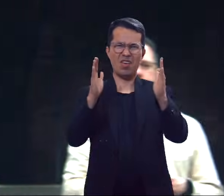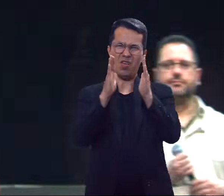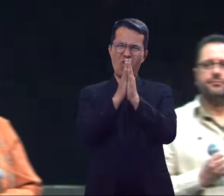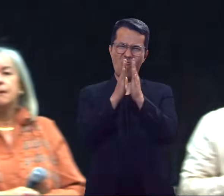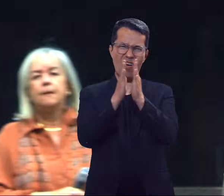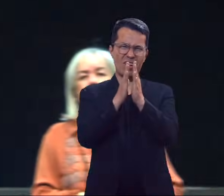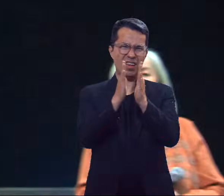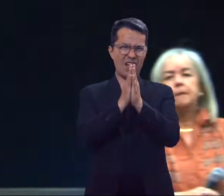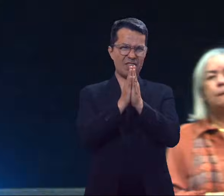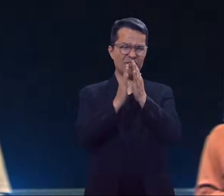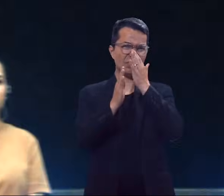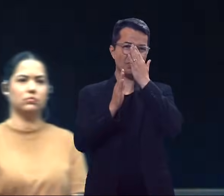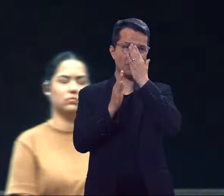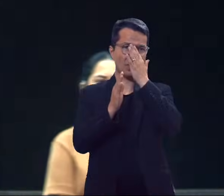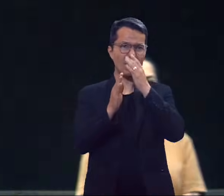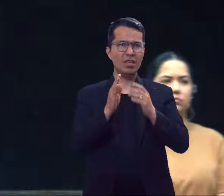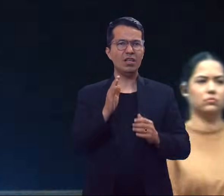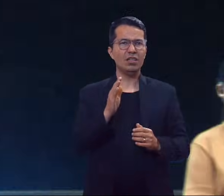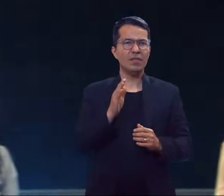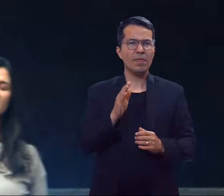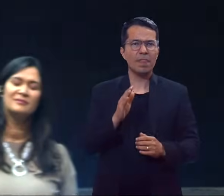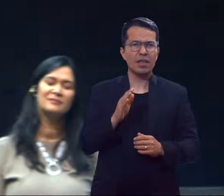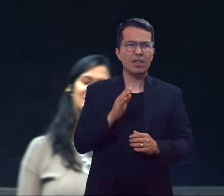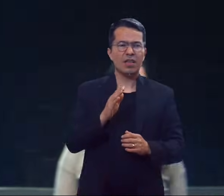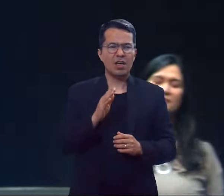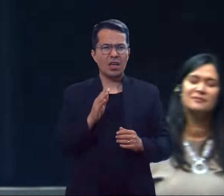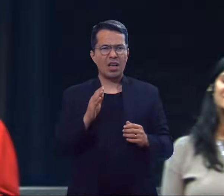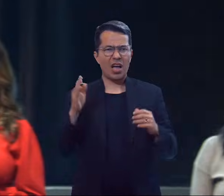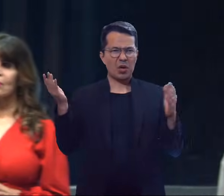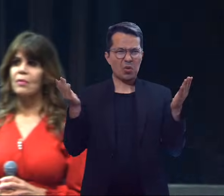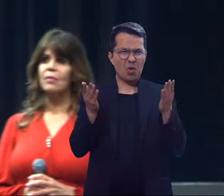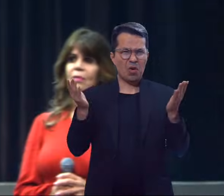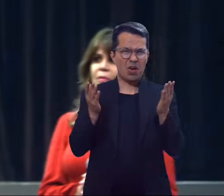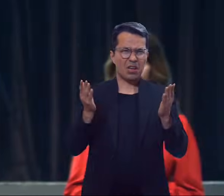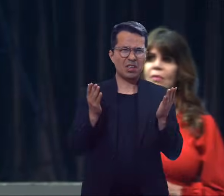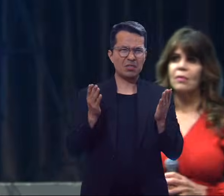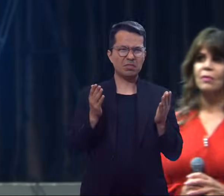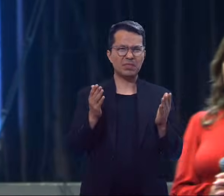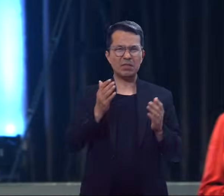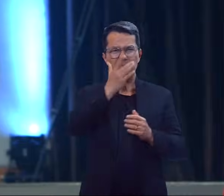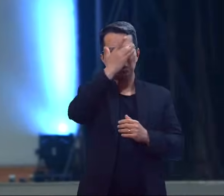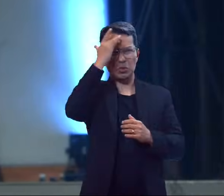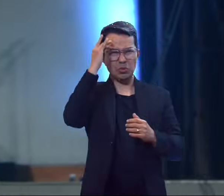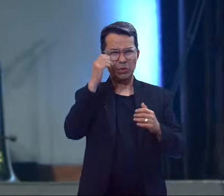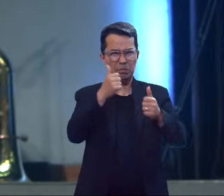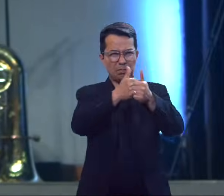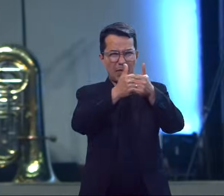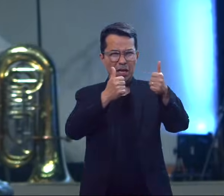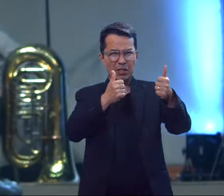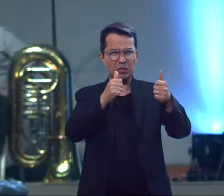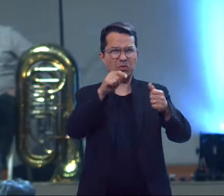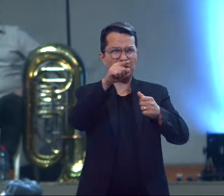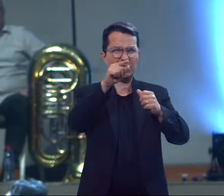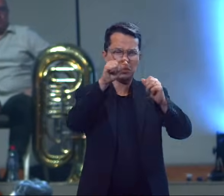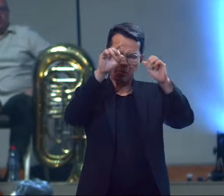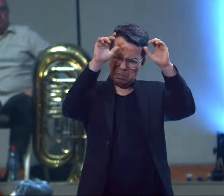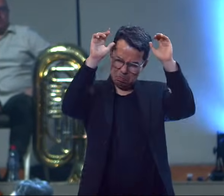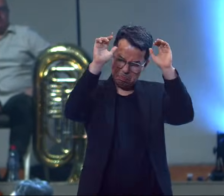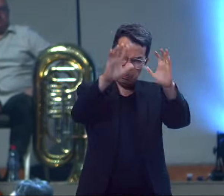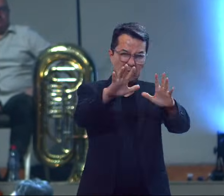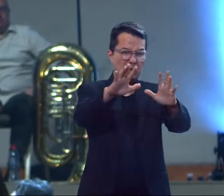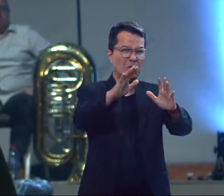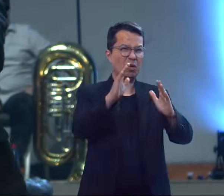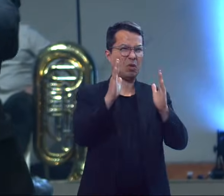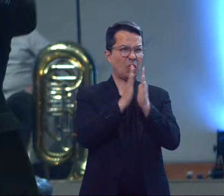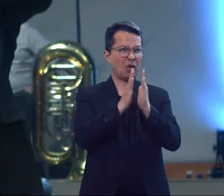para você clamar. Deus, visita o meu irmão com graça, visita com favor, que ele sinta o